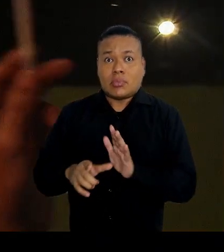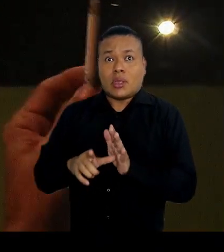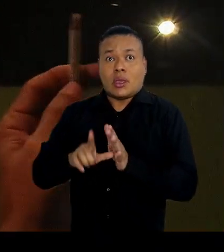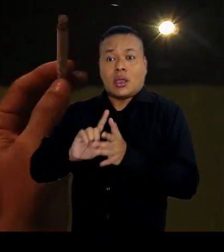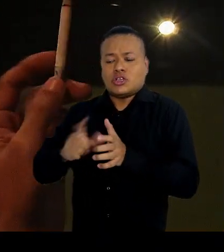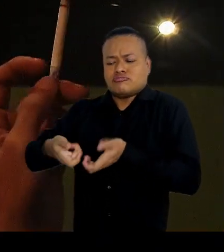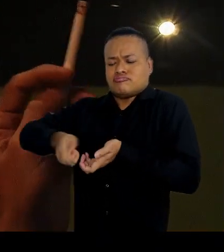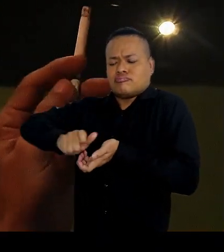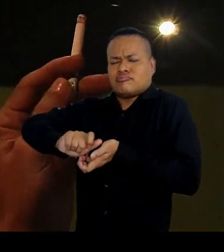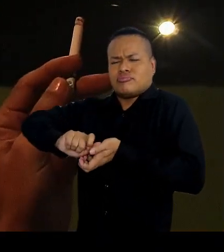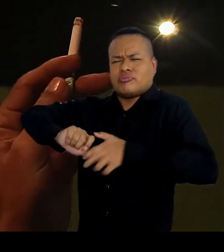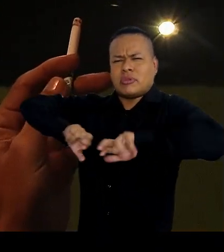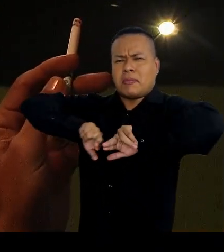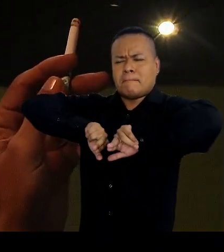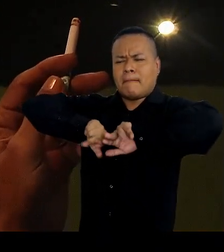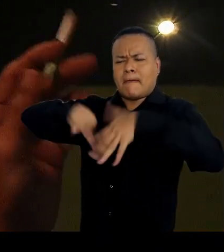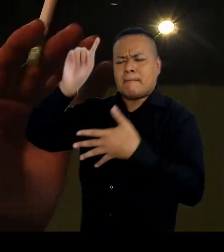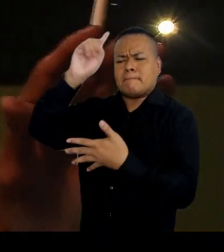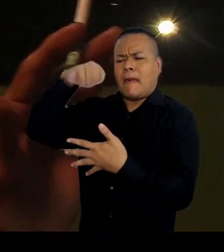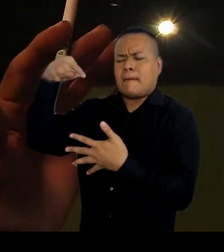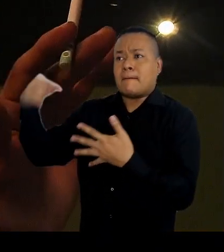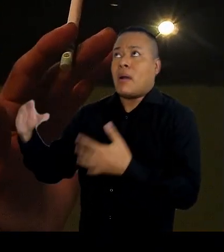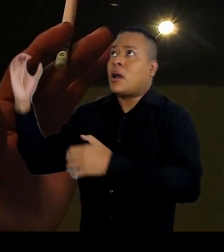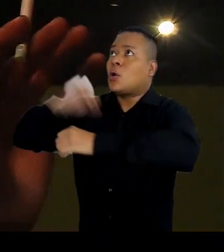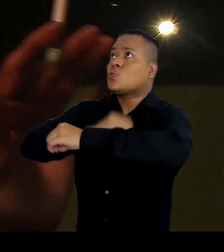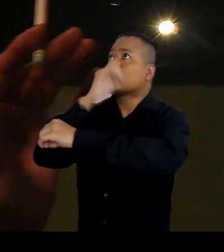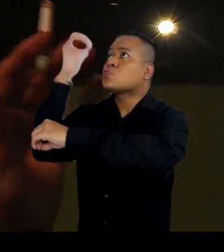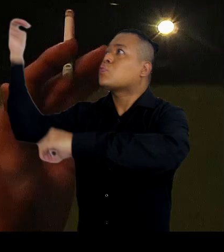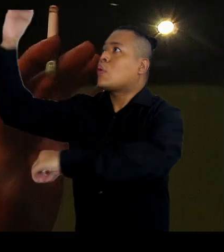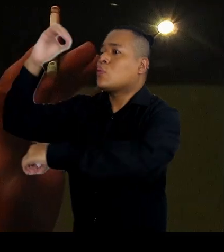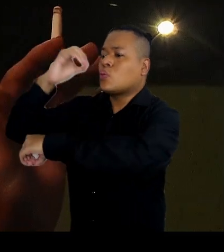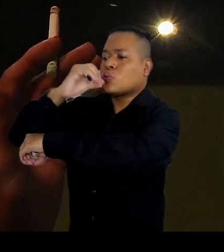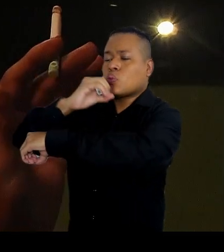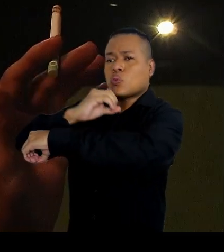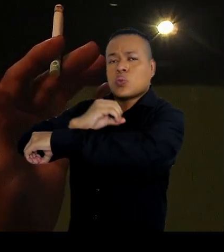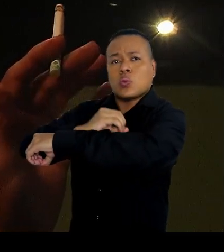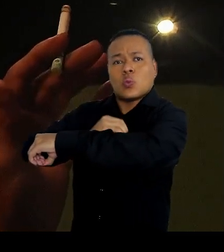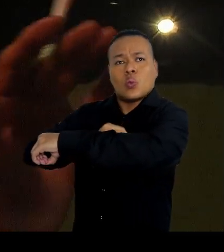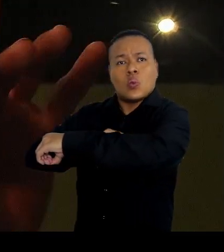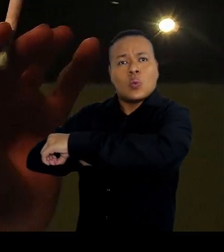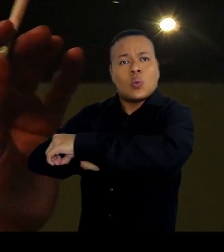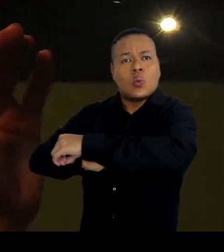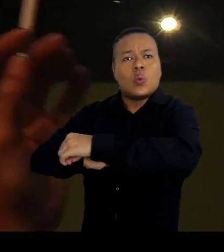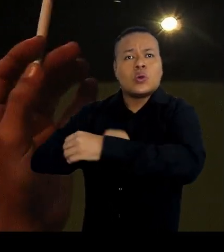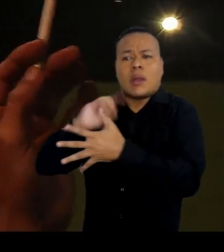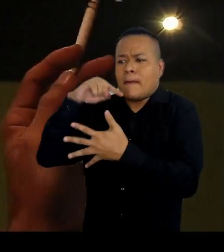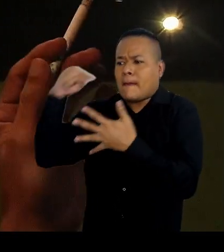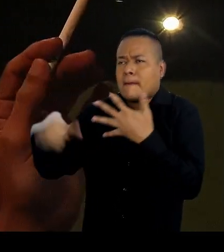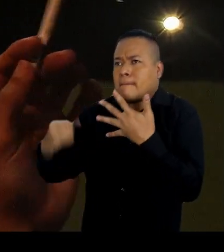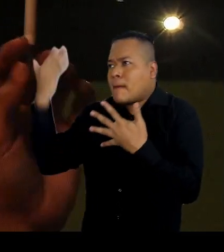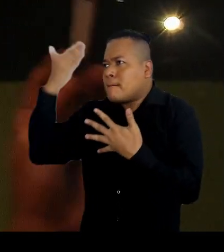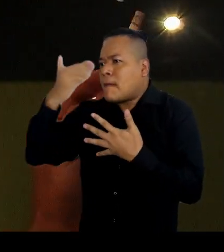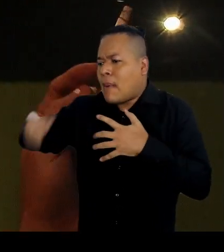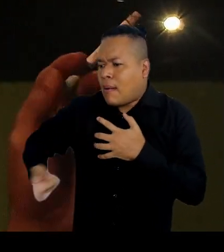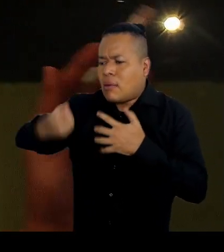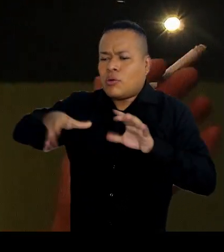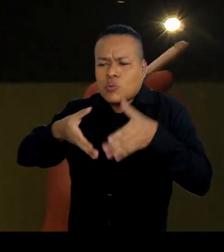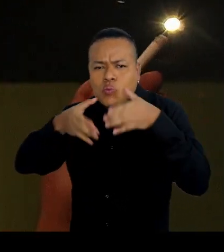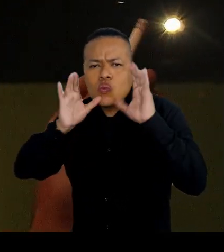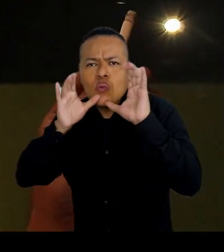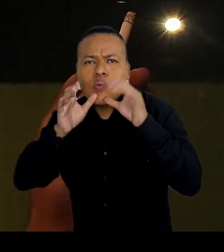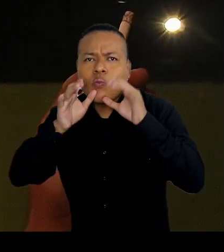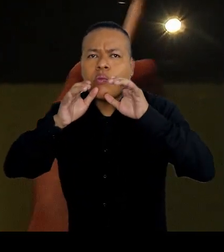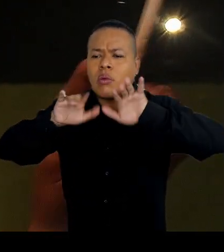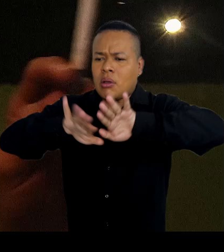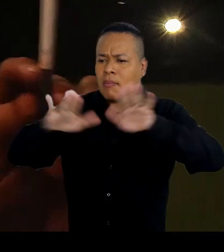Antes da pupunha e do arumã, do dia e da noite, das 6 coisas invisíveis como ganchos,